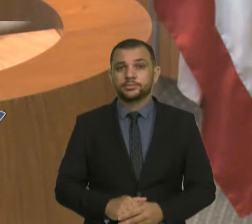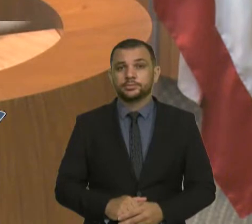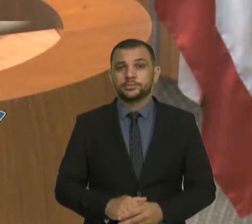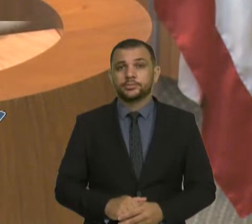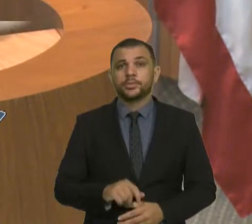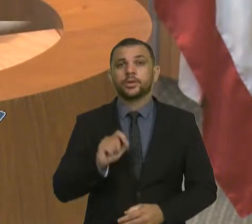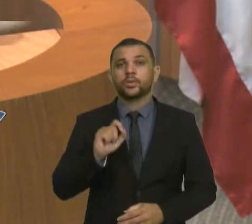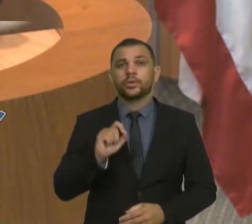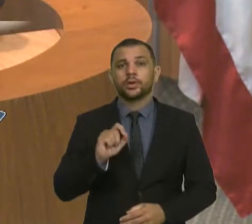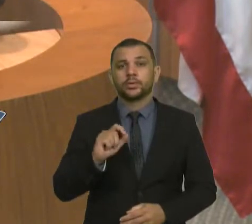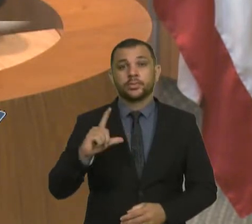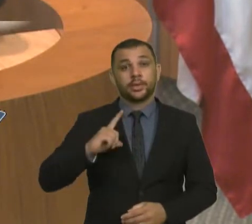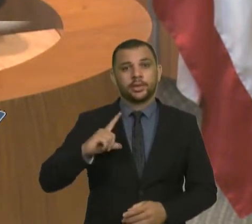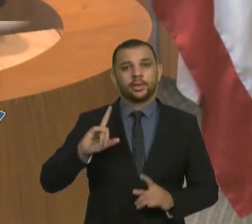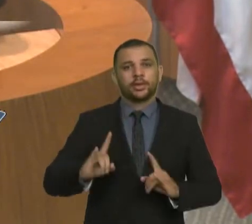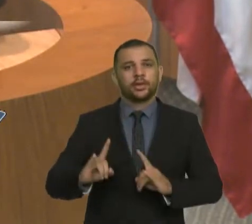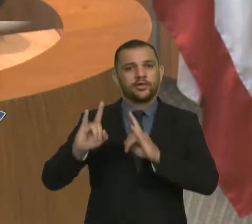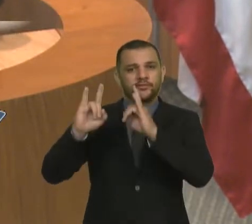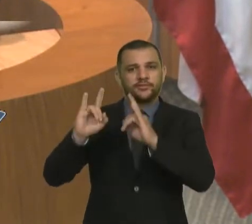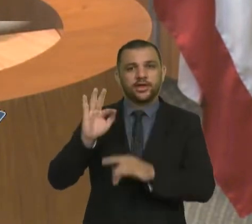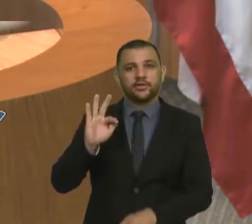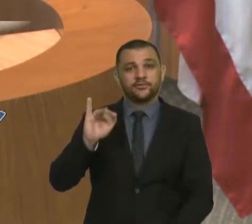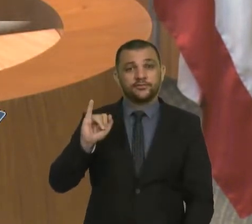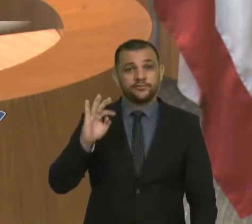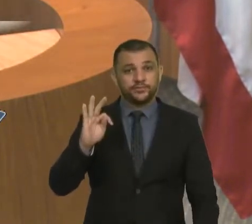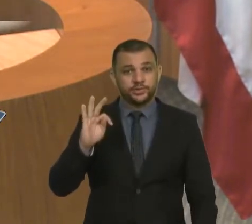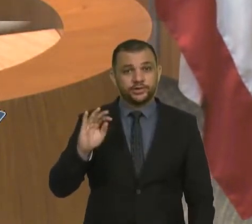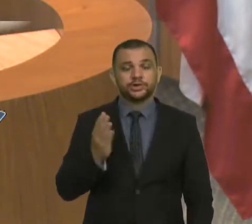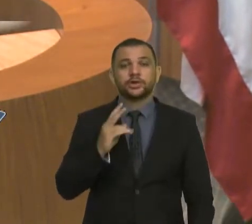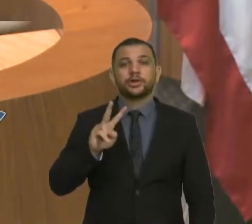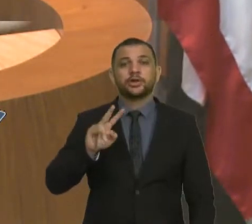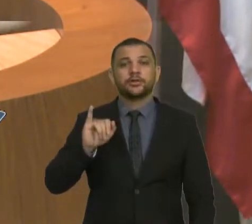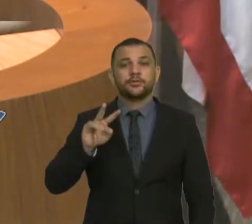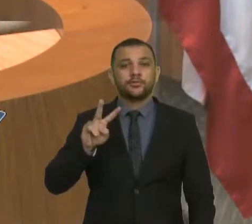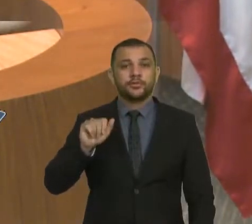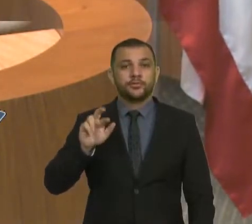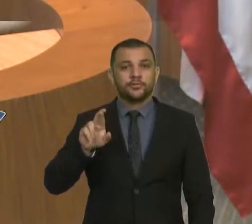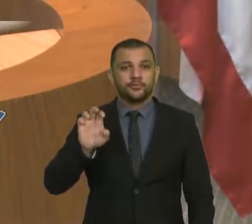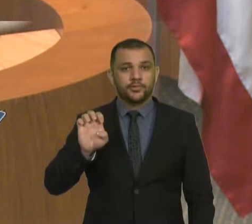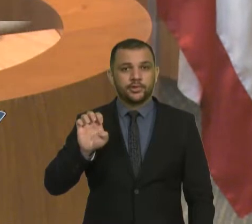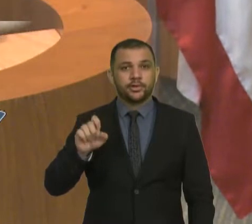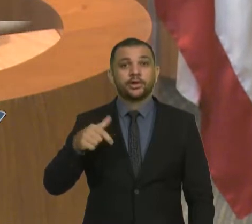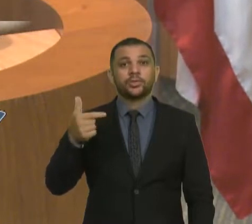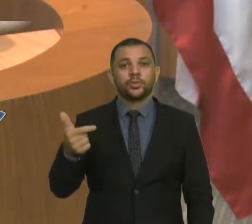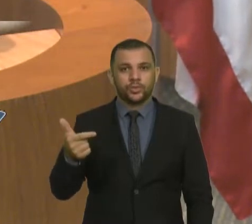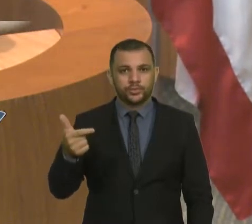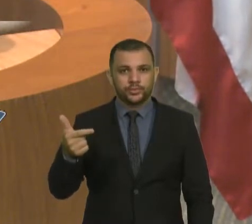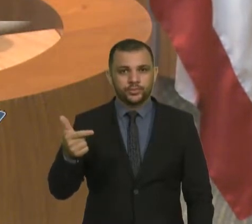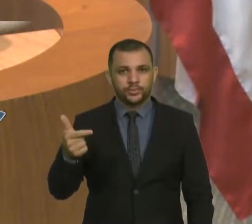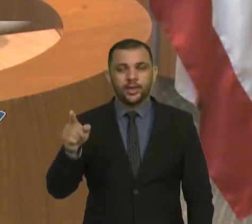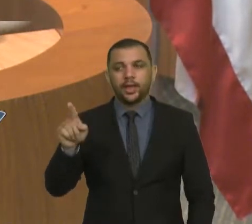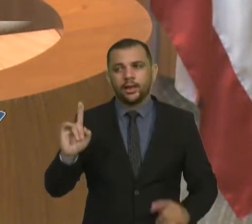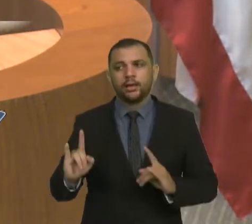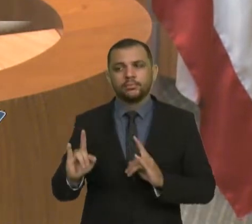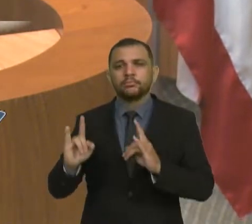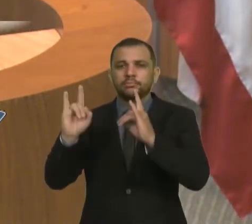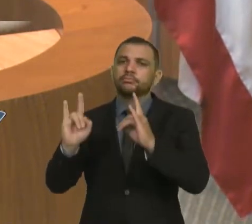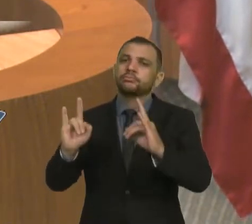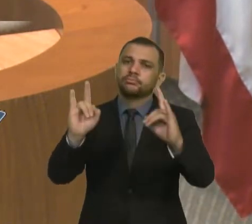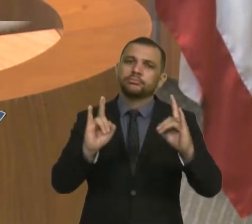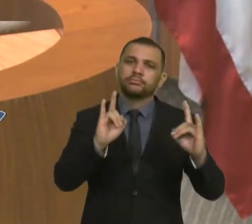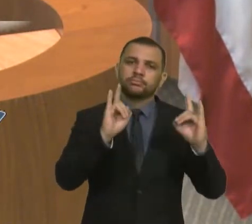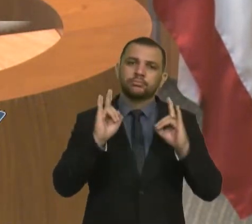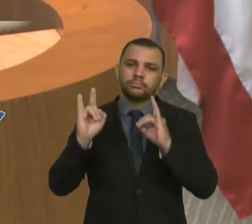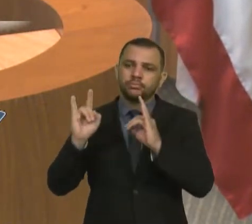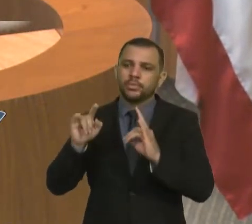Henrique Lula da Silva também usou seu tempo durante o pequeno expediente. O parlamentar relatou problemas relacionados